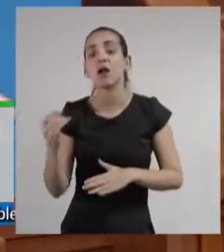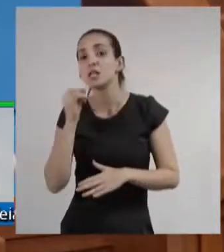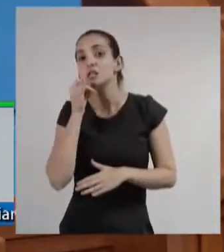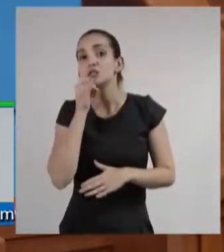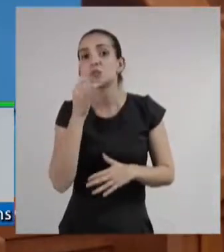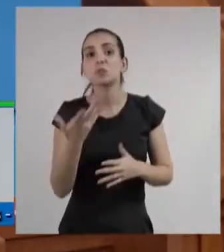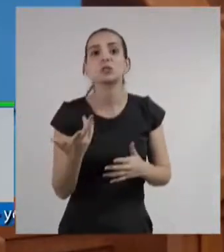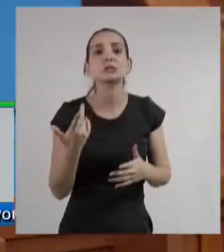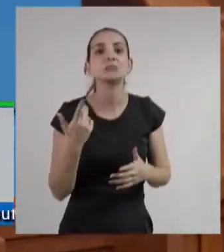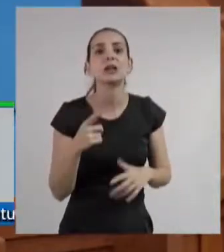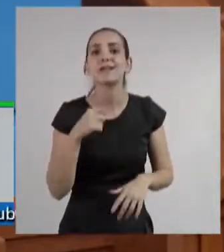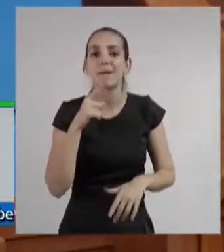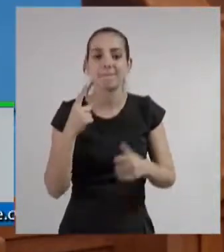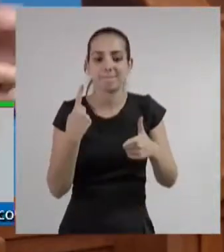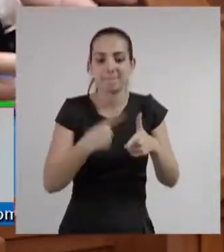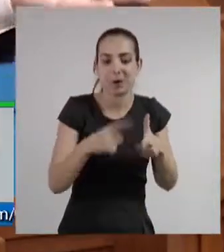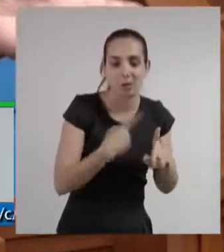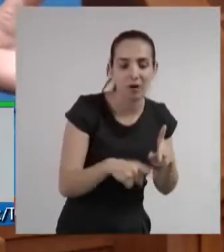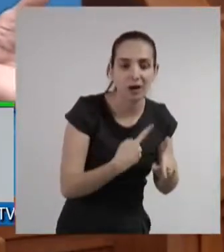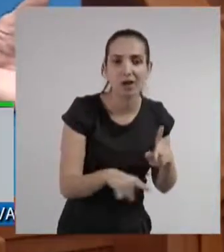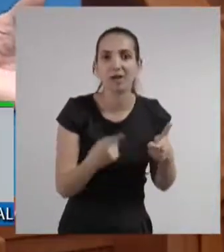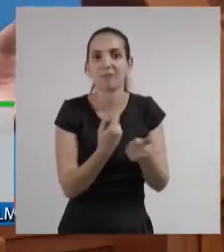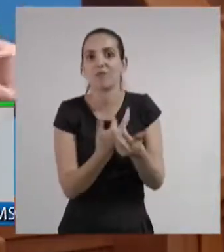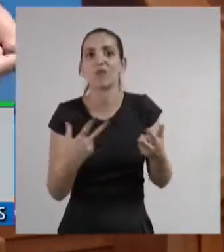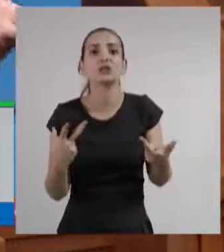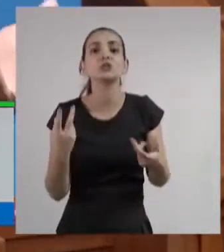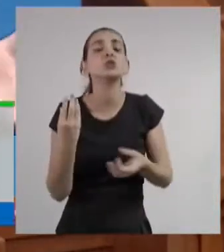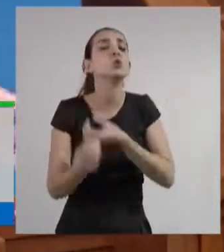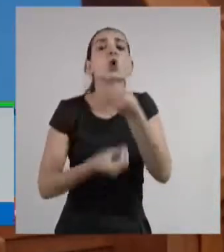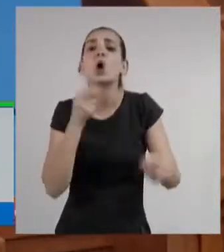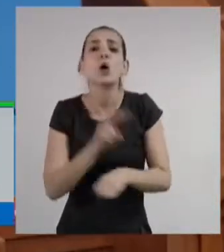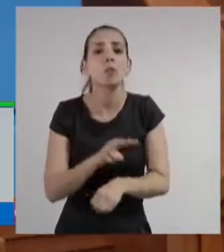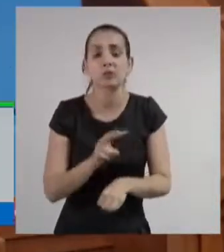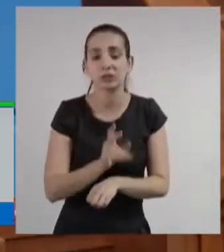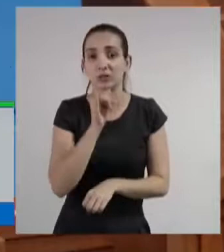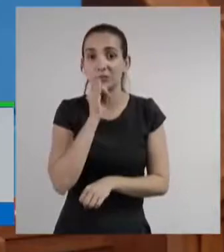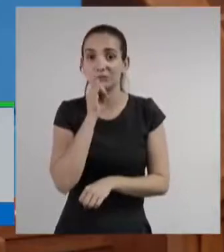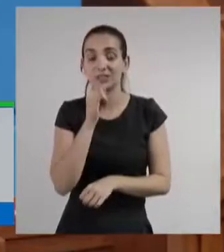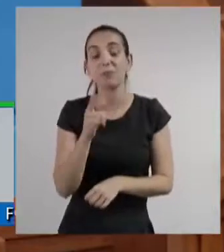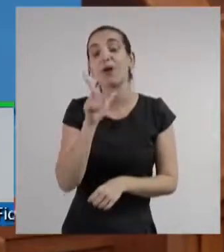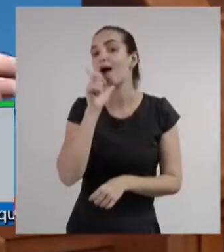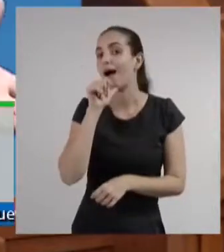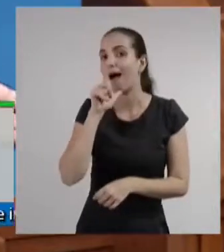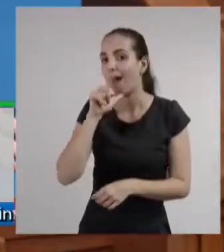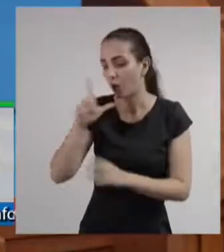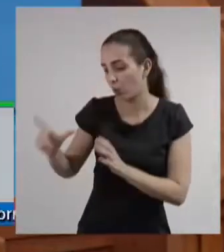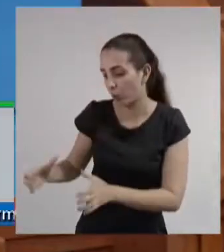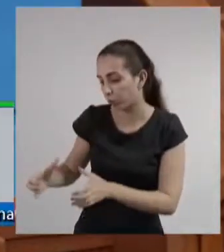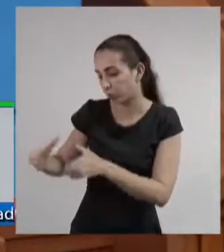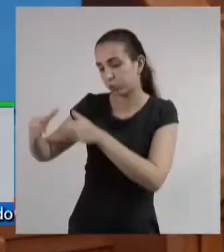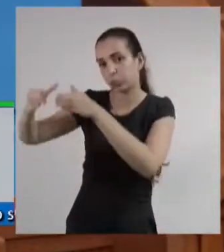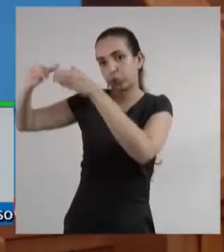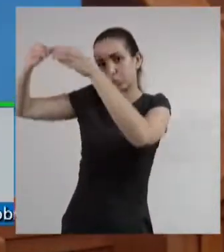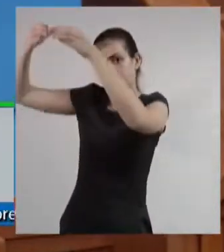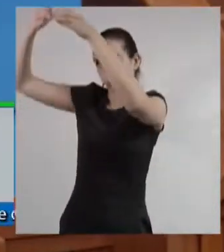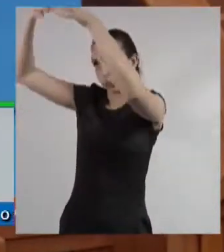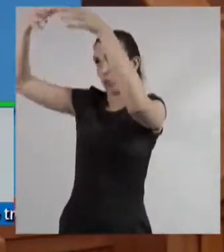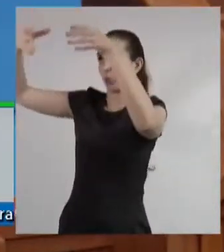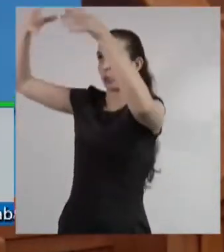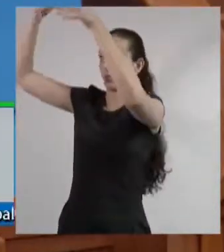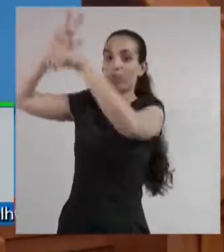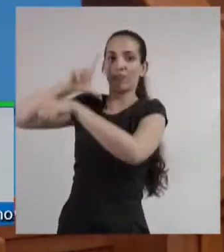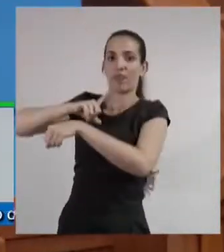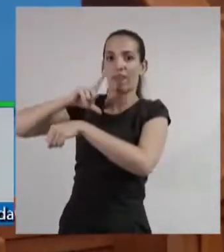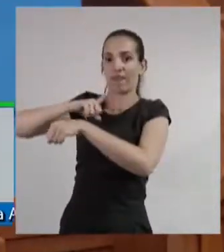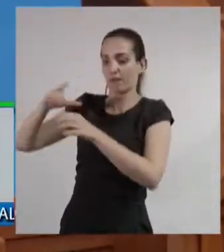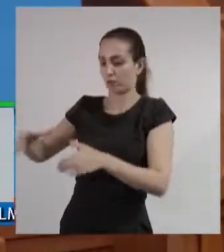a contenção de caixas d'água, para conter a enxurrada, e as curvas de nível, quando ela é